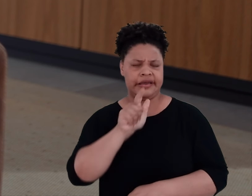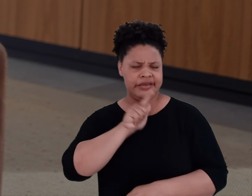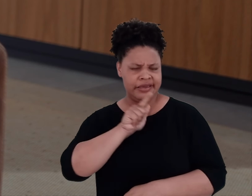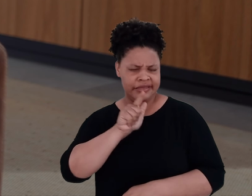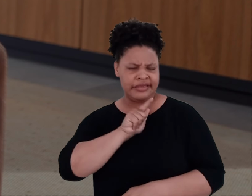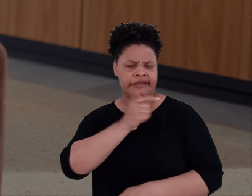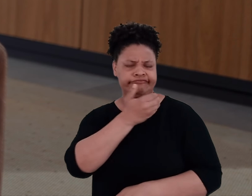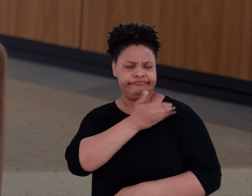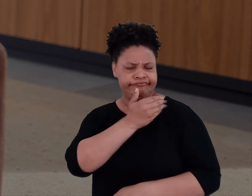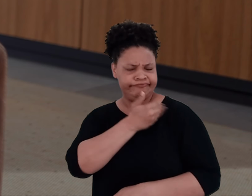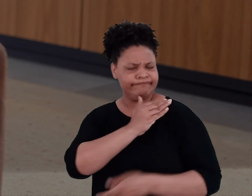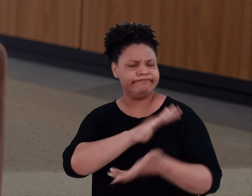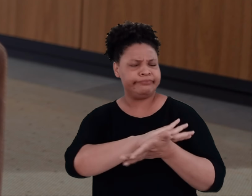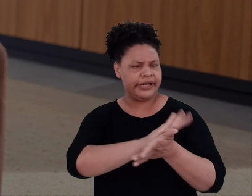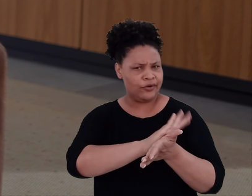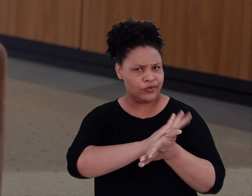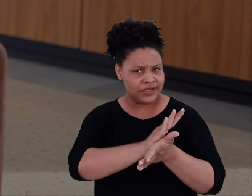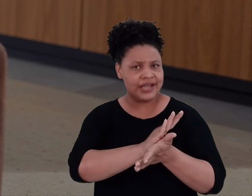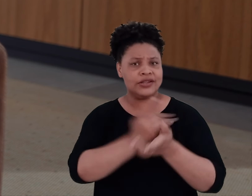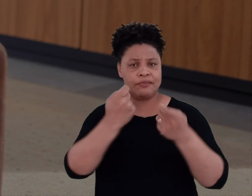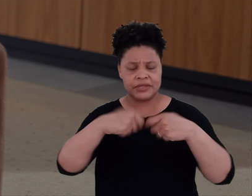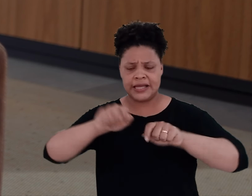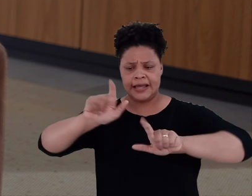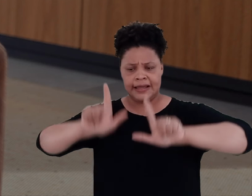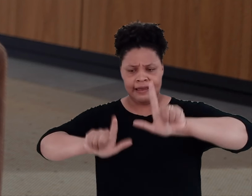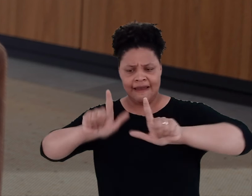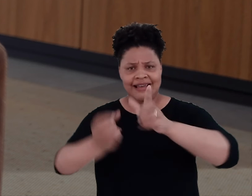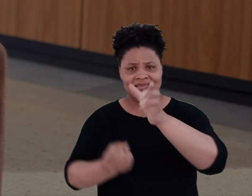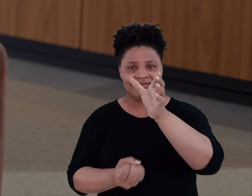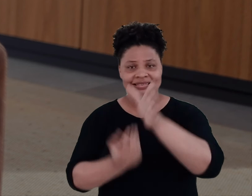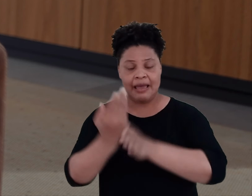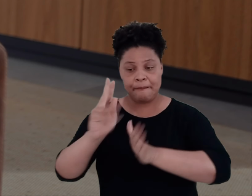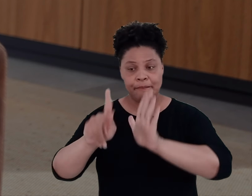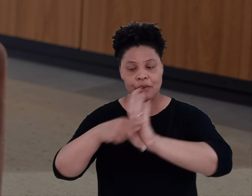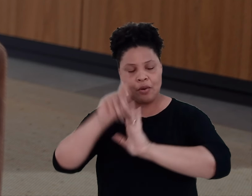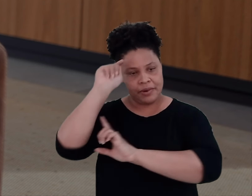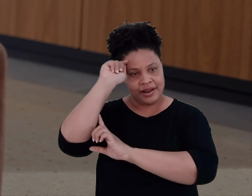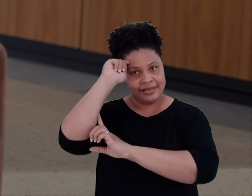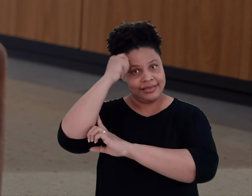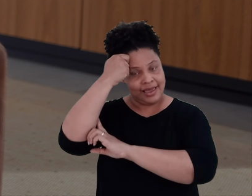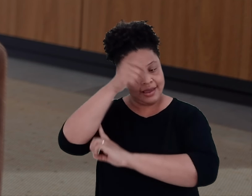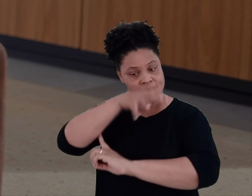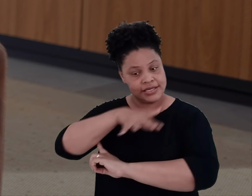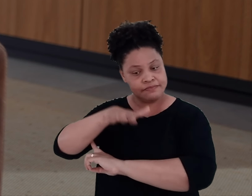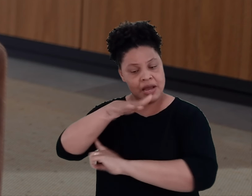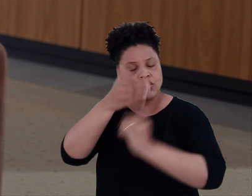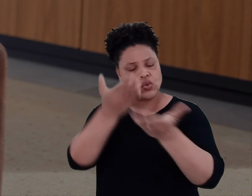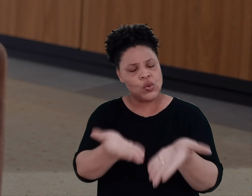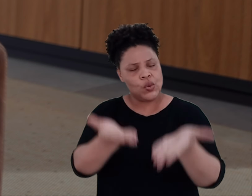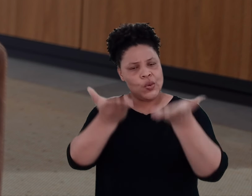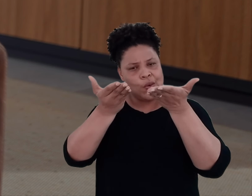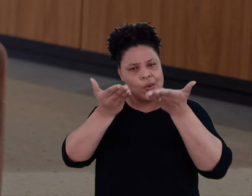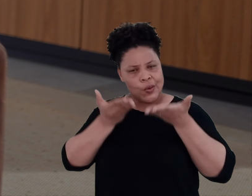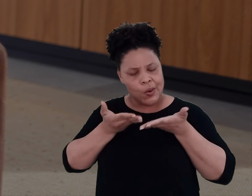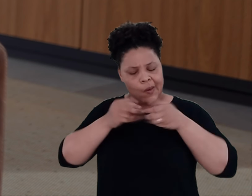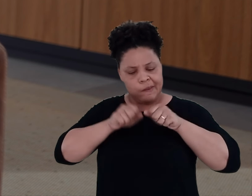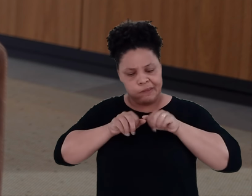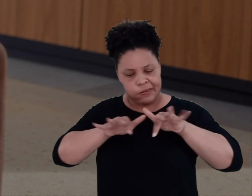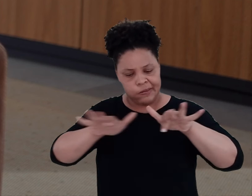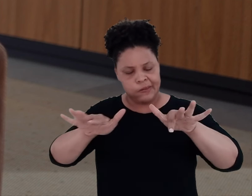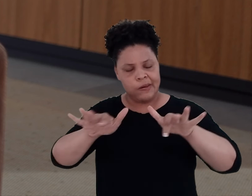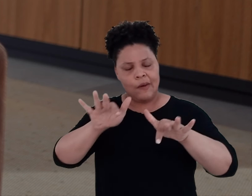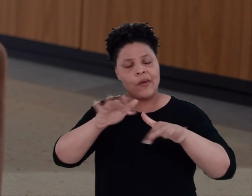em emissoras de TV aberta, poderiam, em uma emissora negra de grande alcance, encontrar um espaço de acolhimento para a difusão de